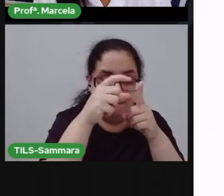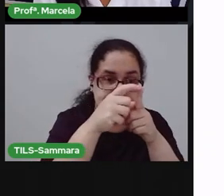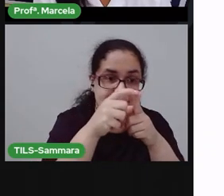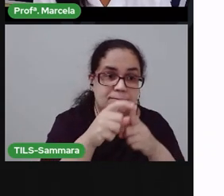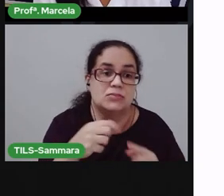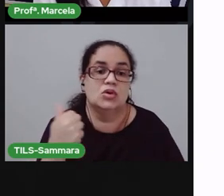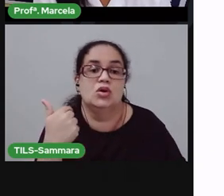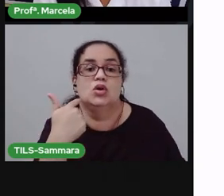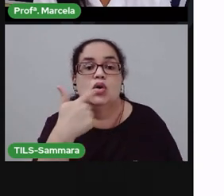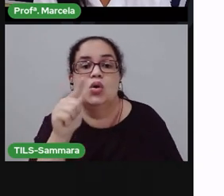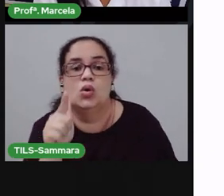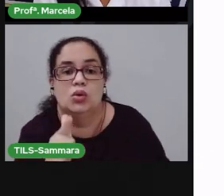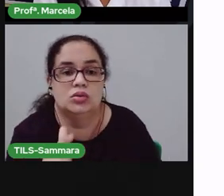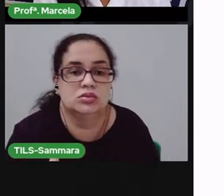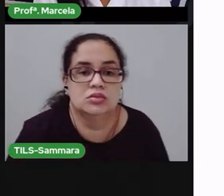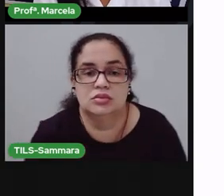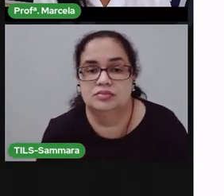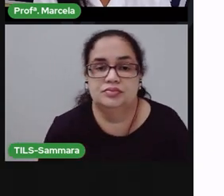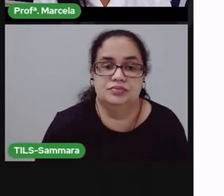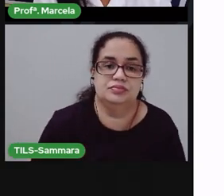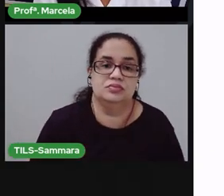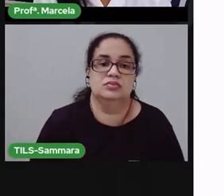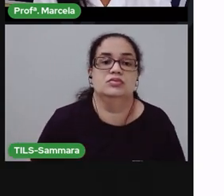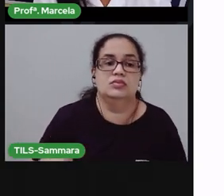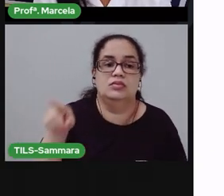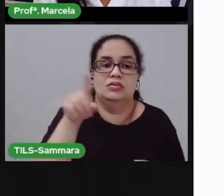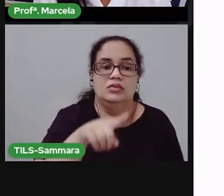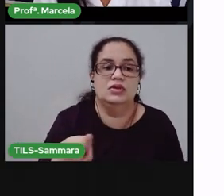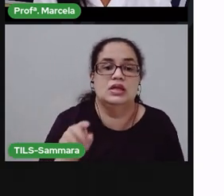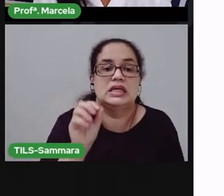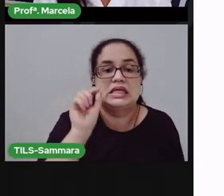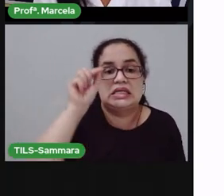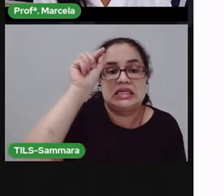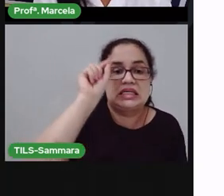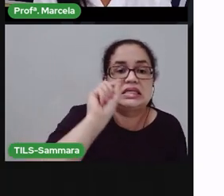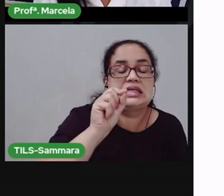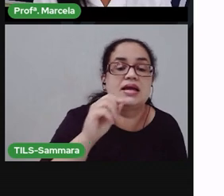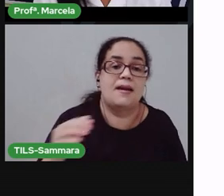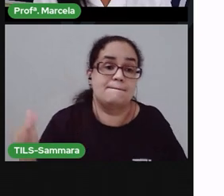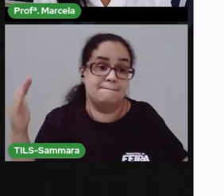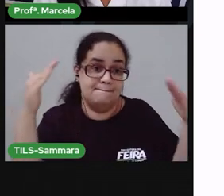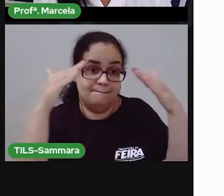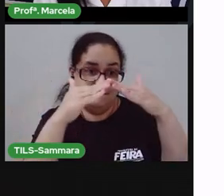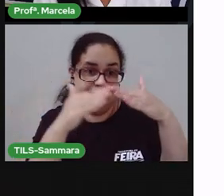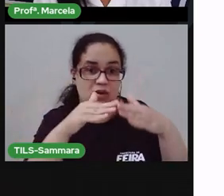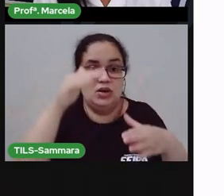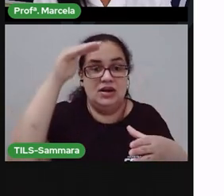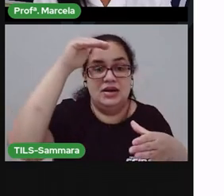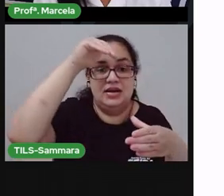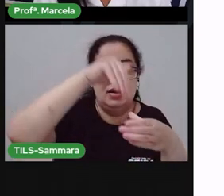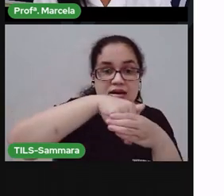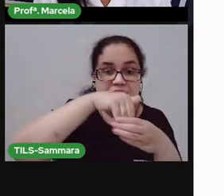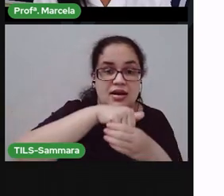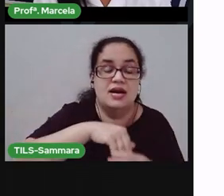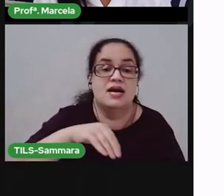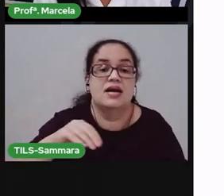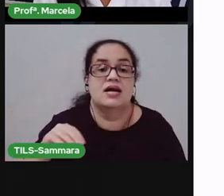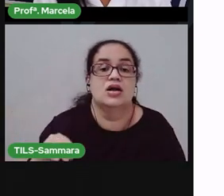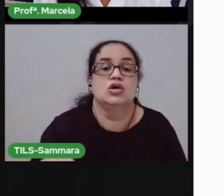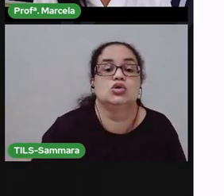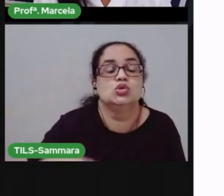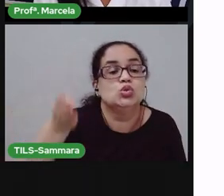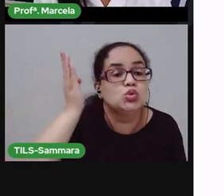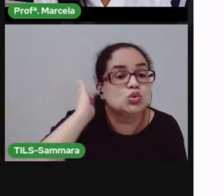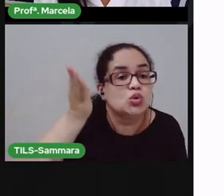agora outro verso. Ó, quem mora nela é